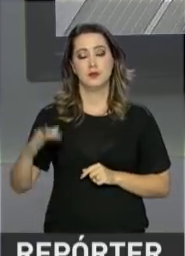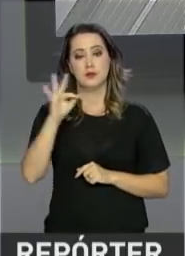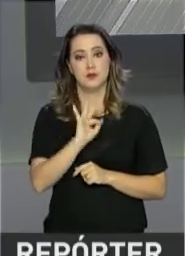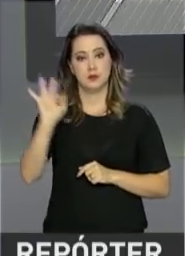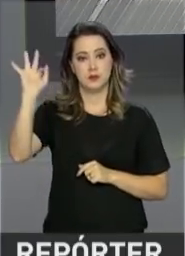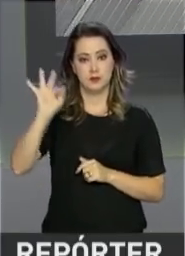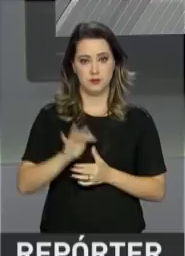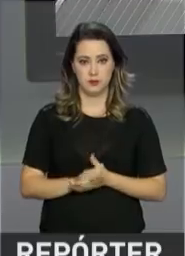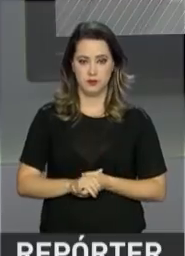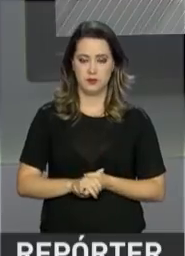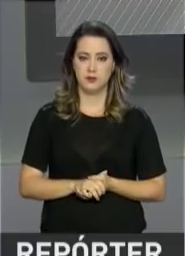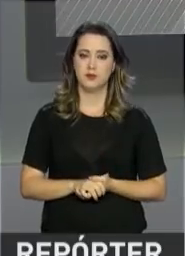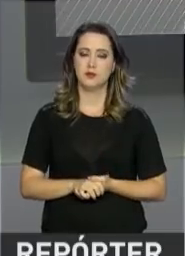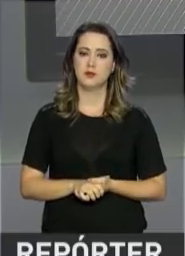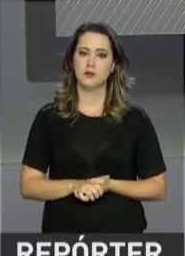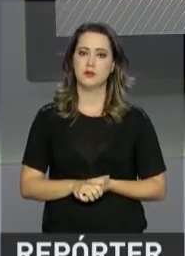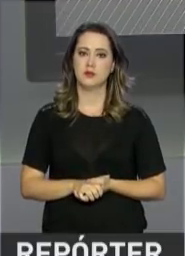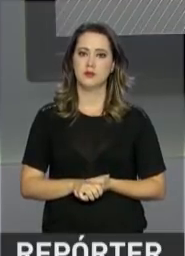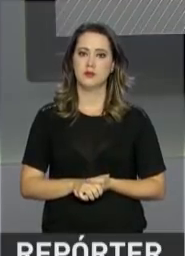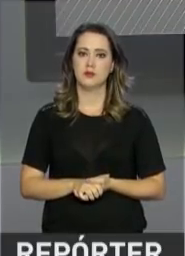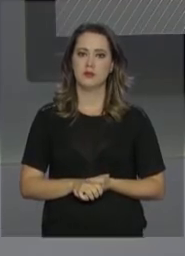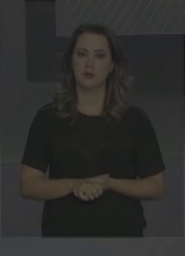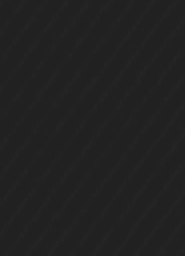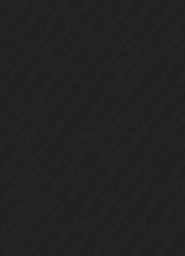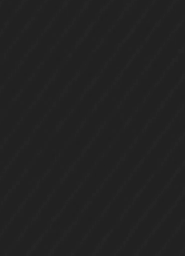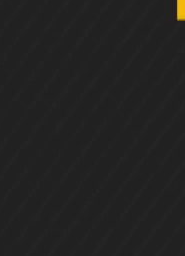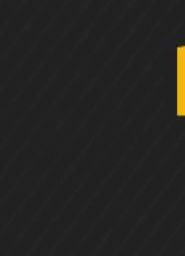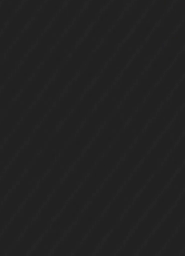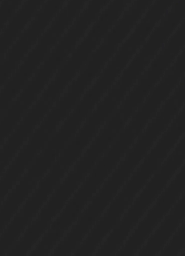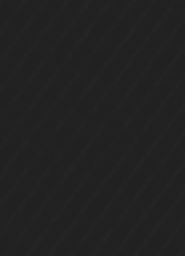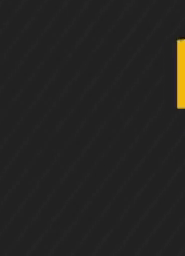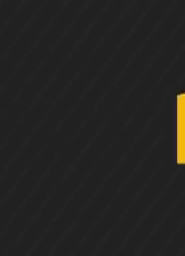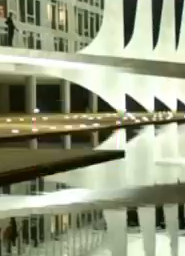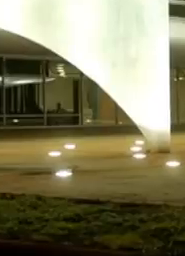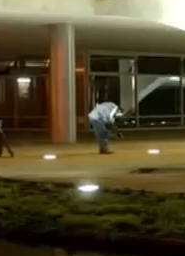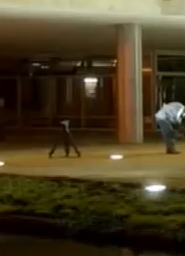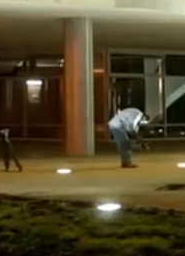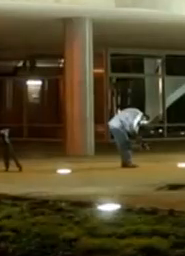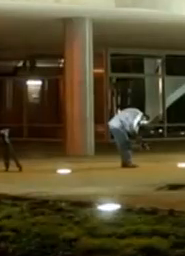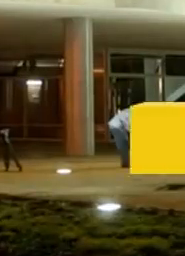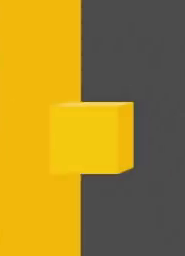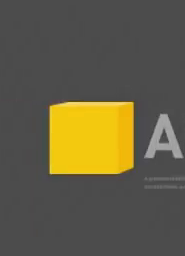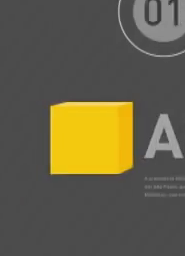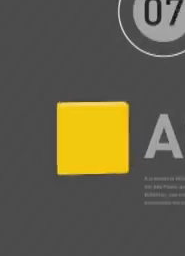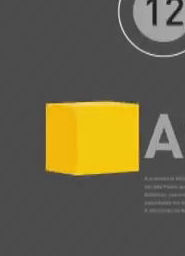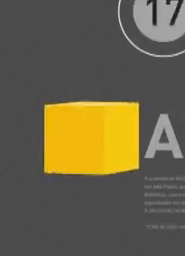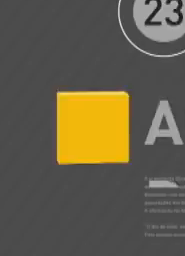NBR, a TV do Governo Federal.